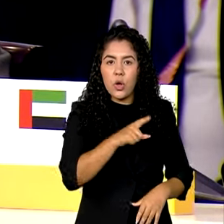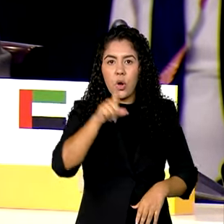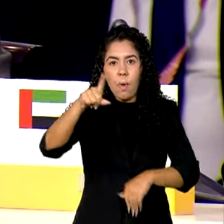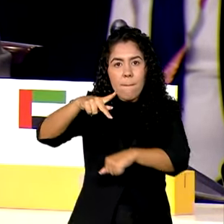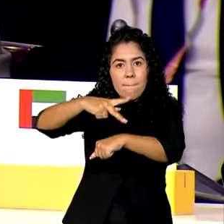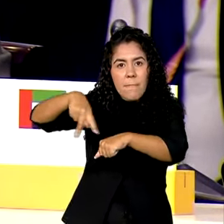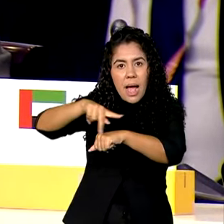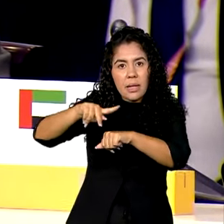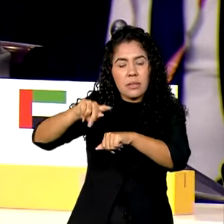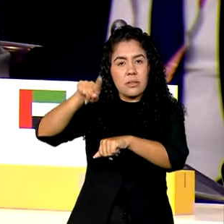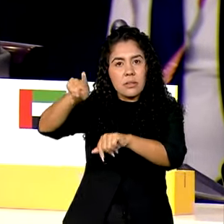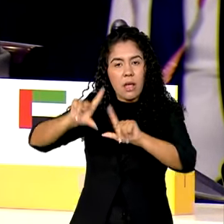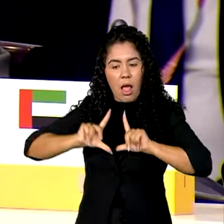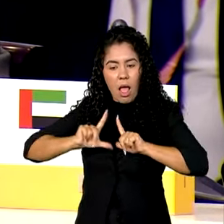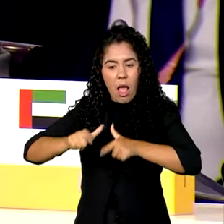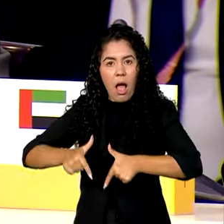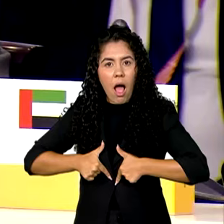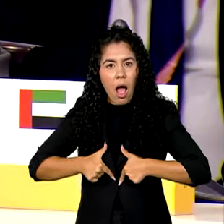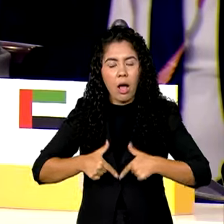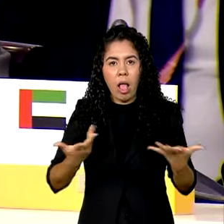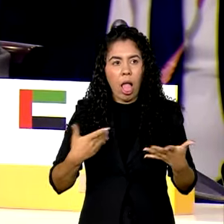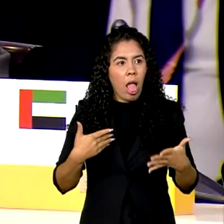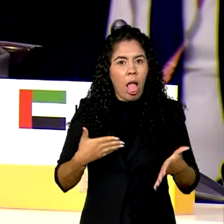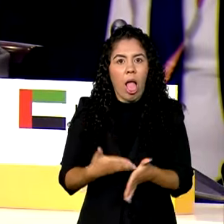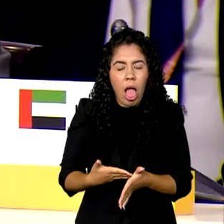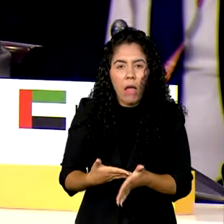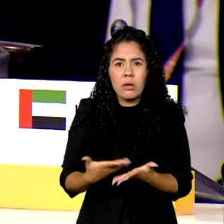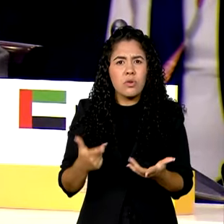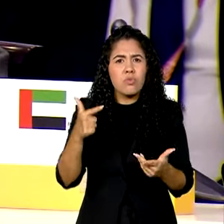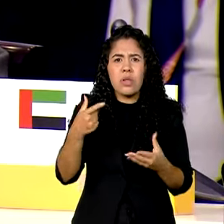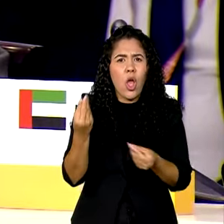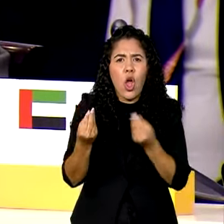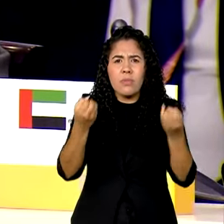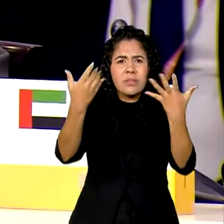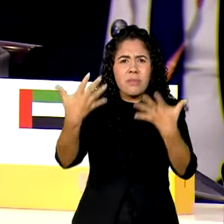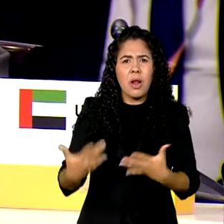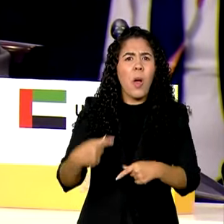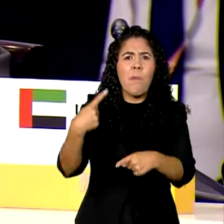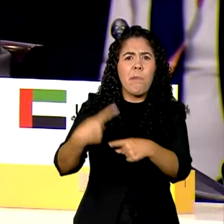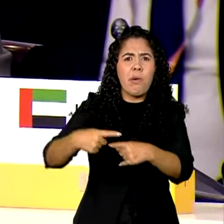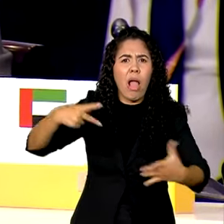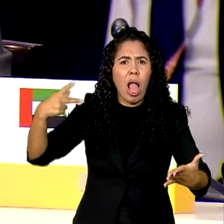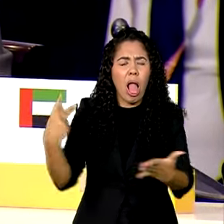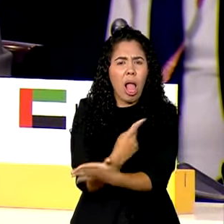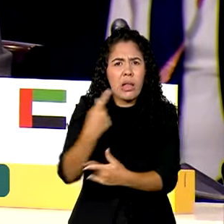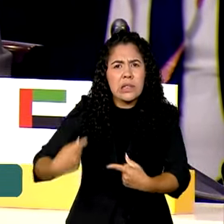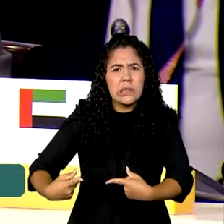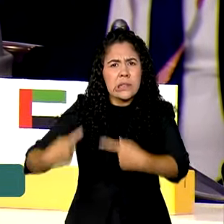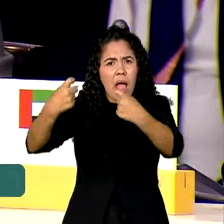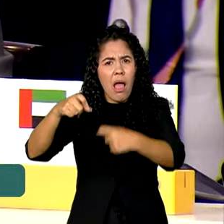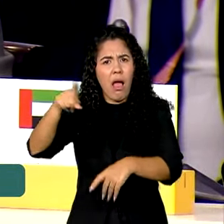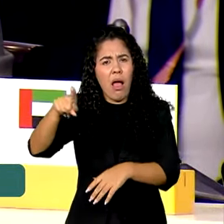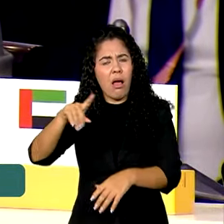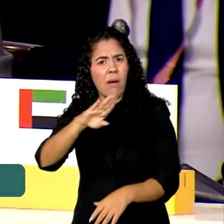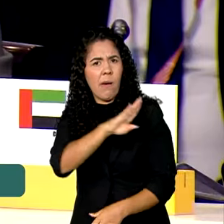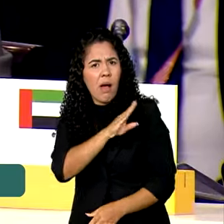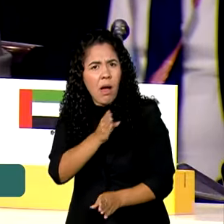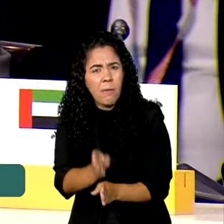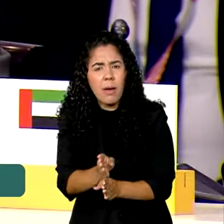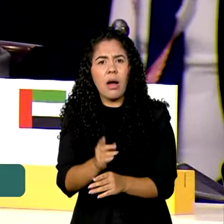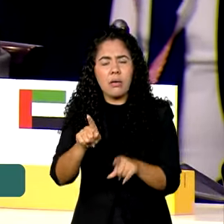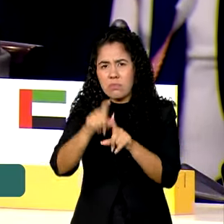atadas não há justificativ para atos terroristas como os praticados pelo ramas mas a reação